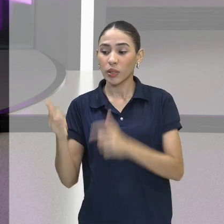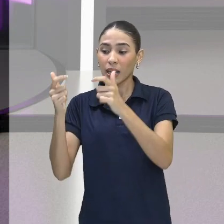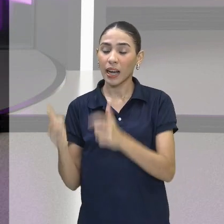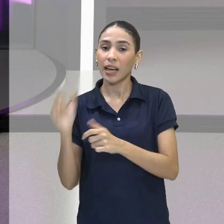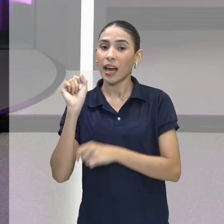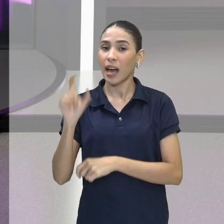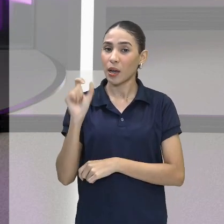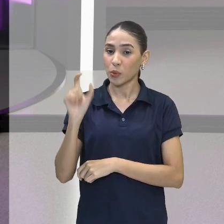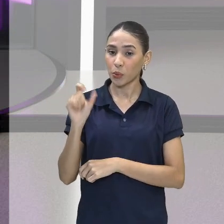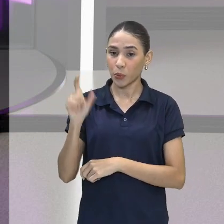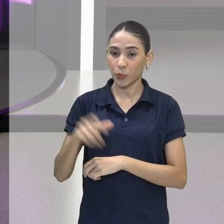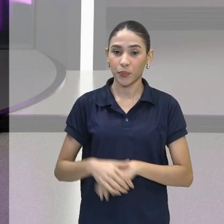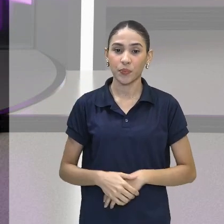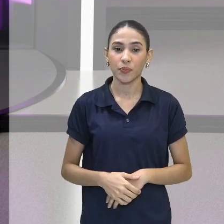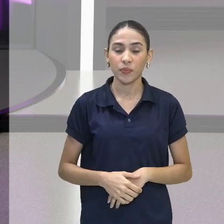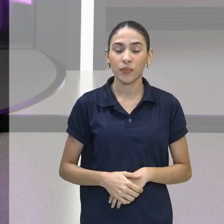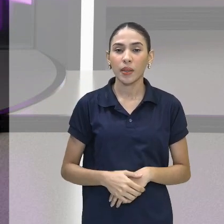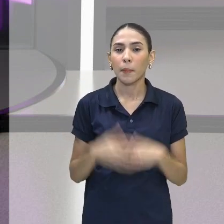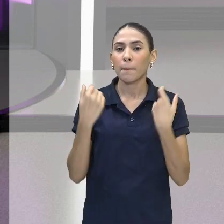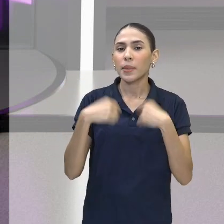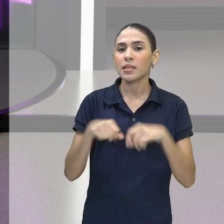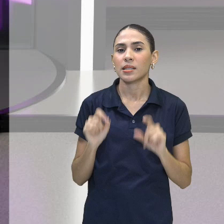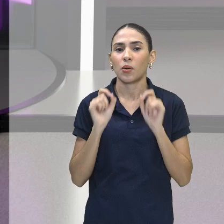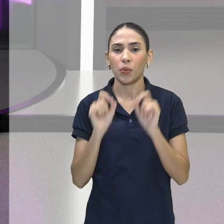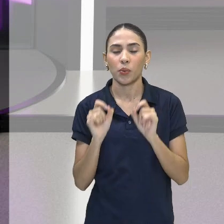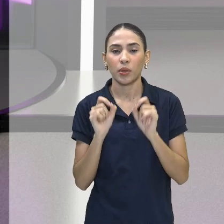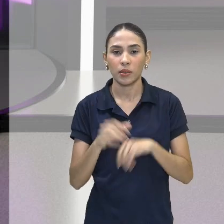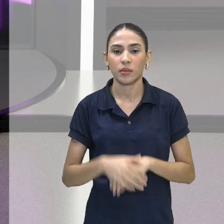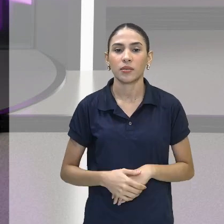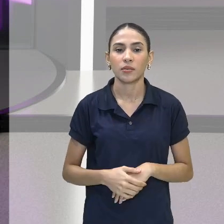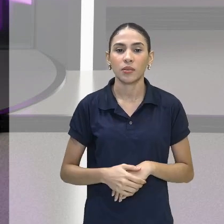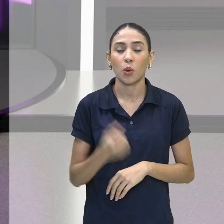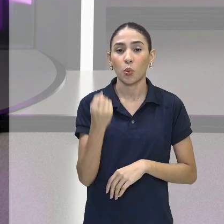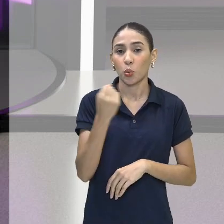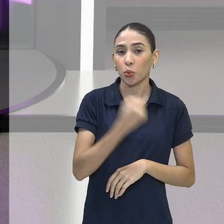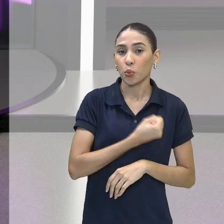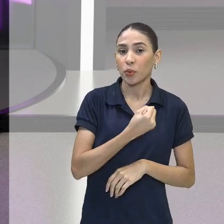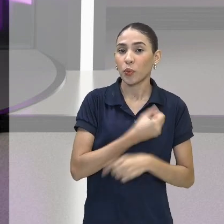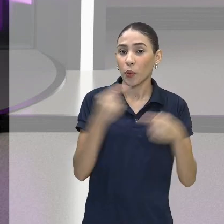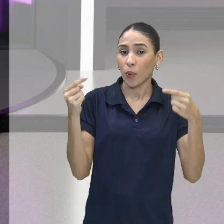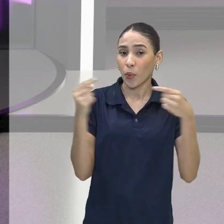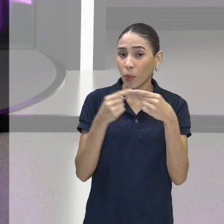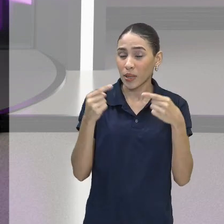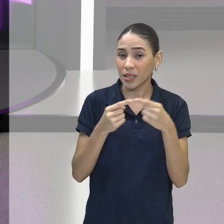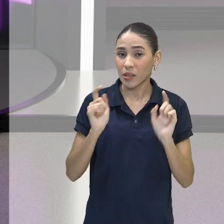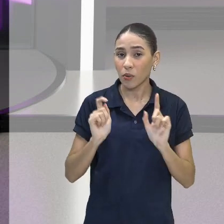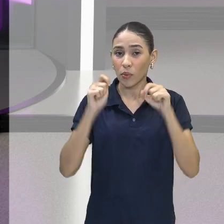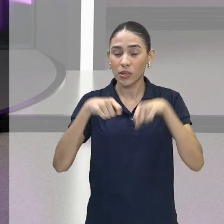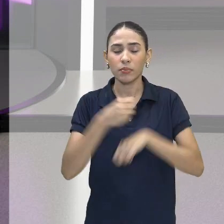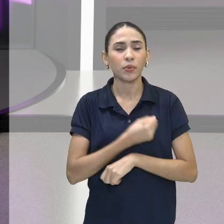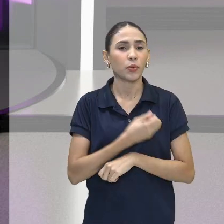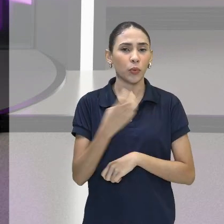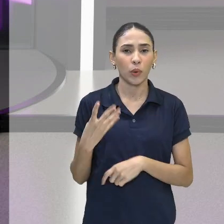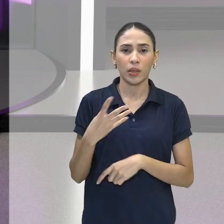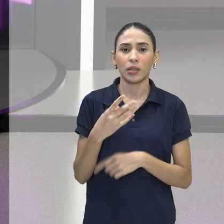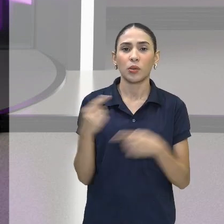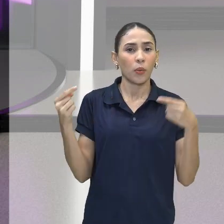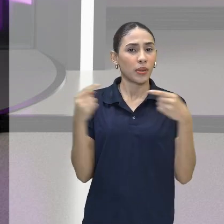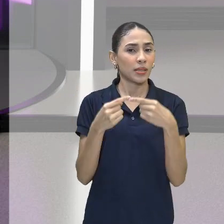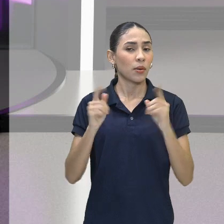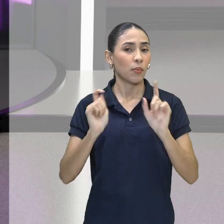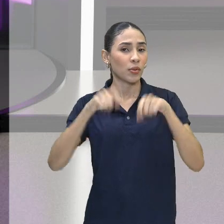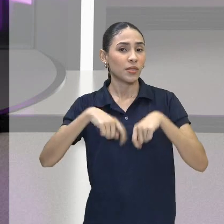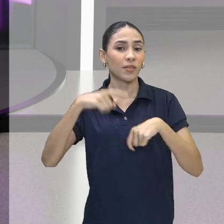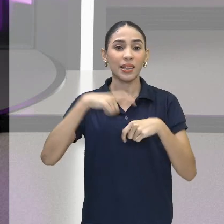azul, nós vamos ter que observar o número de combinações possíveis. Então, quantas combinações possíveis tem